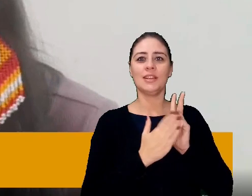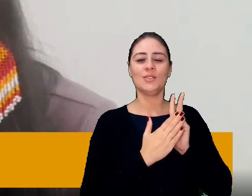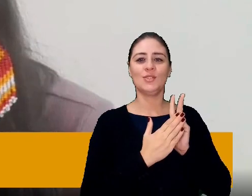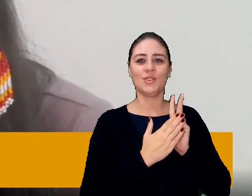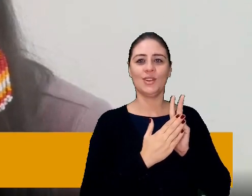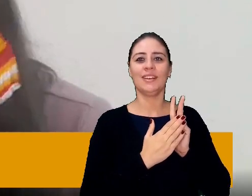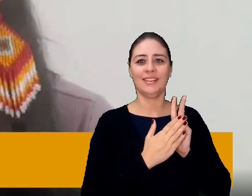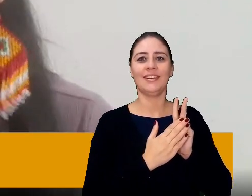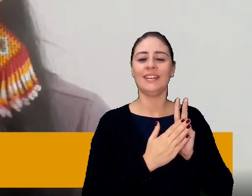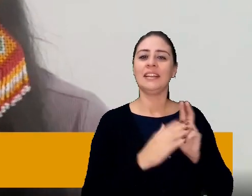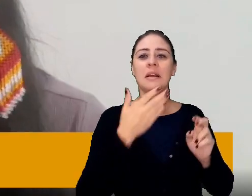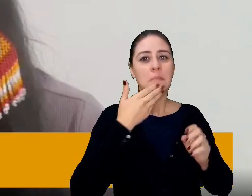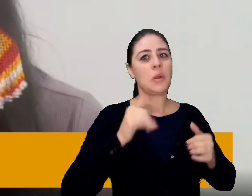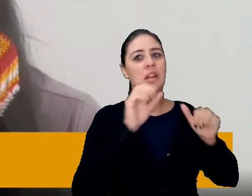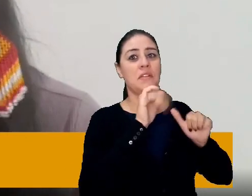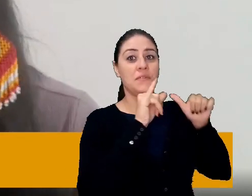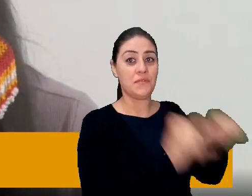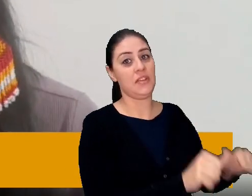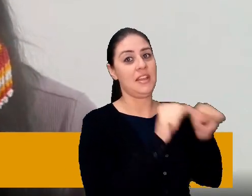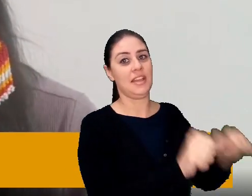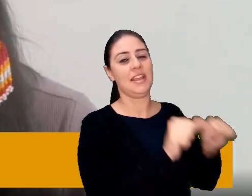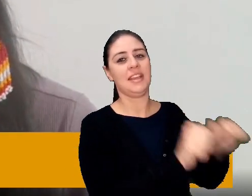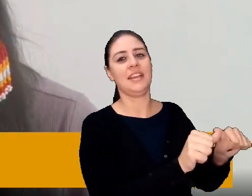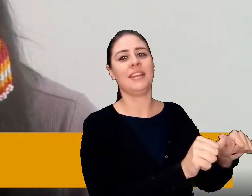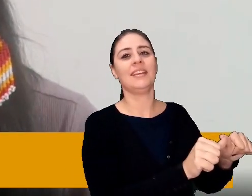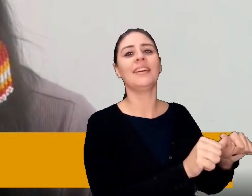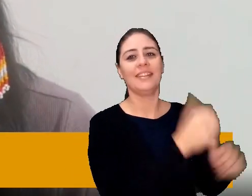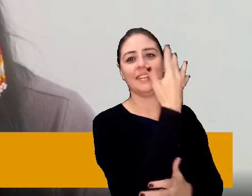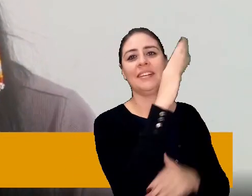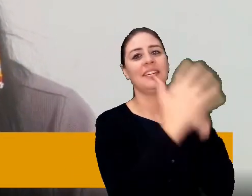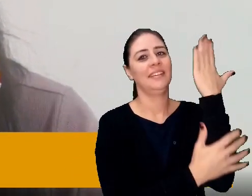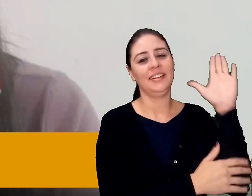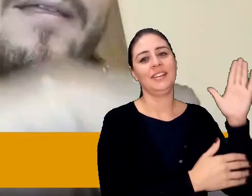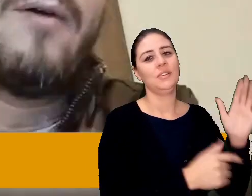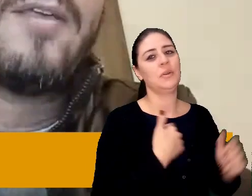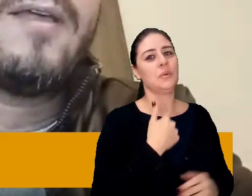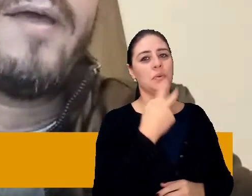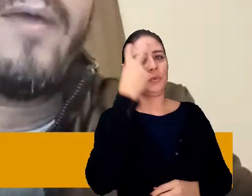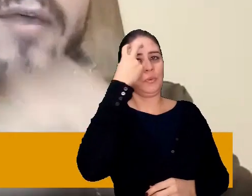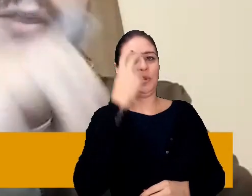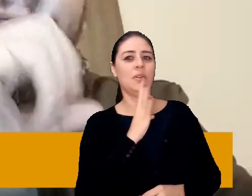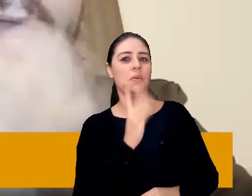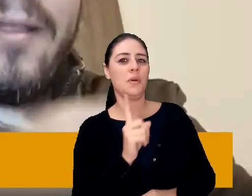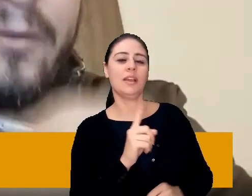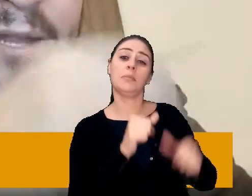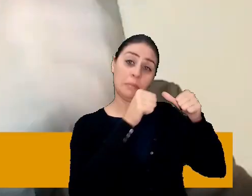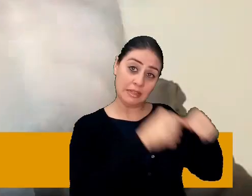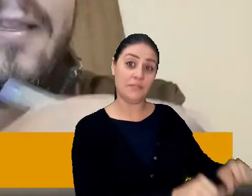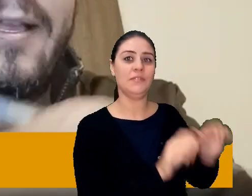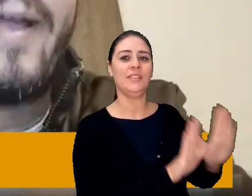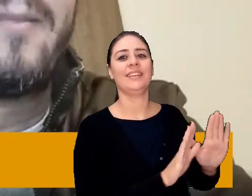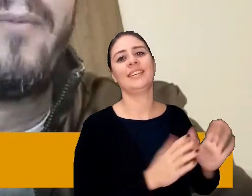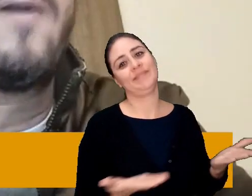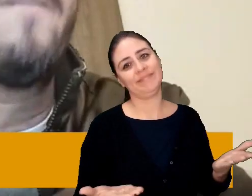história dele, mas eu posso dizer se ele pode ou não pode ser indígena. por aí. Então eu acho assim, é só um alerta, que eu gostaria que você fizesse